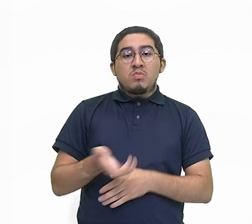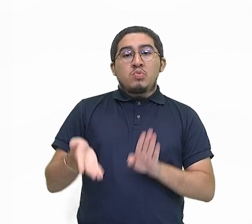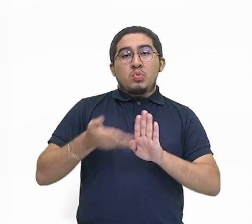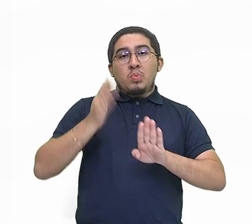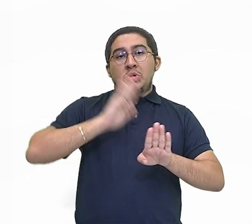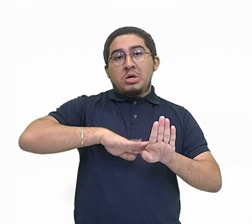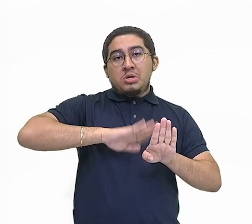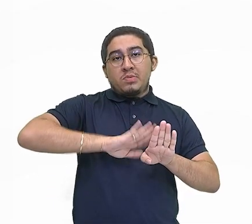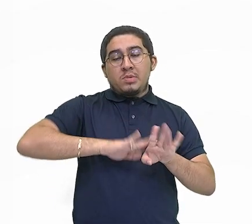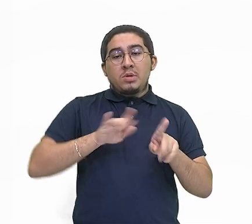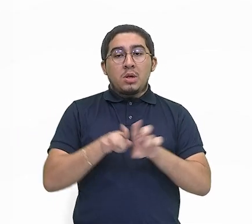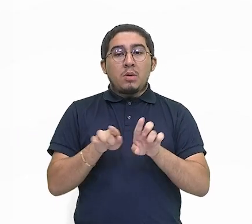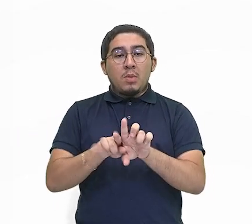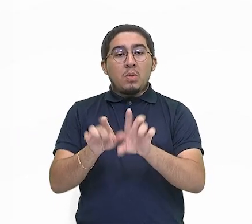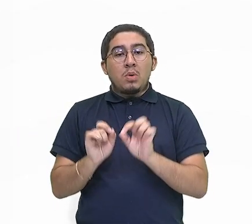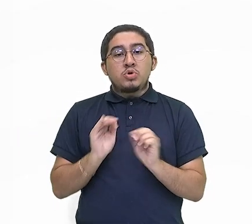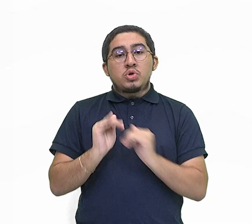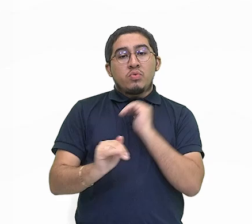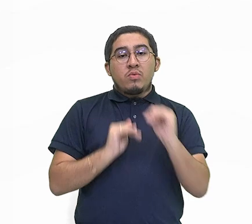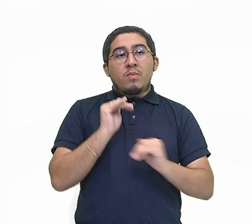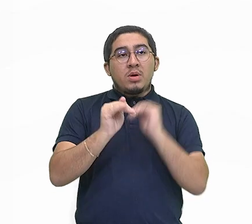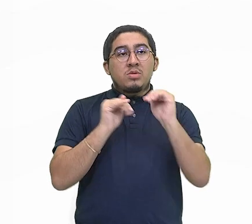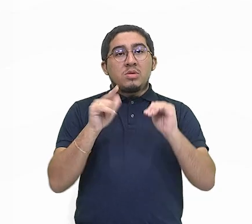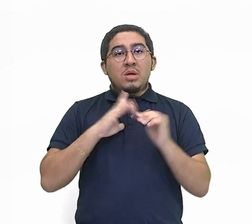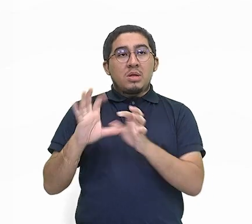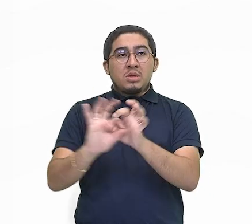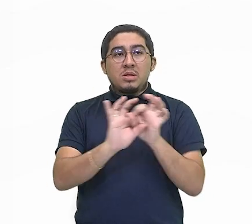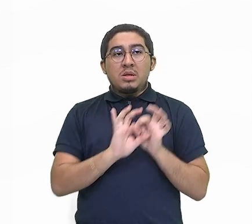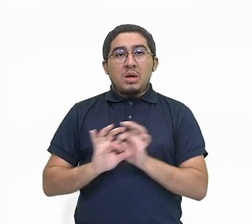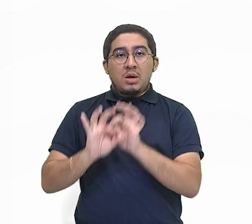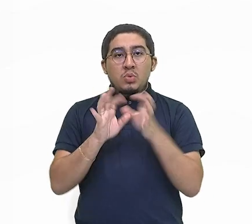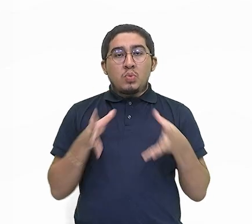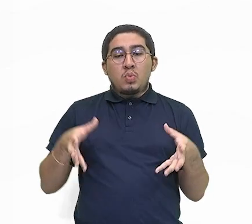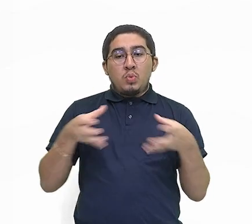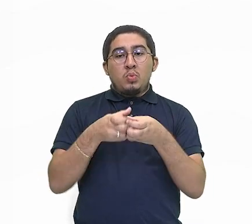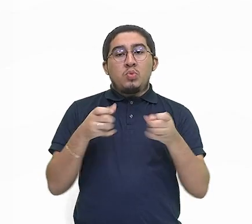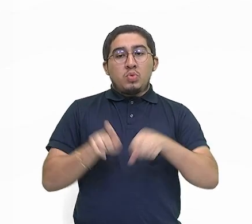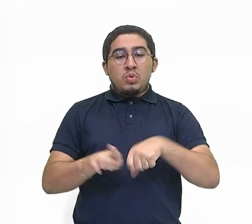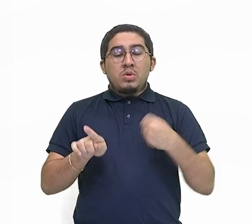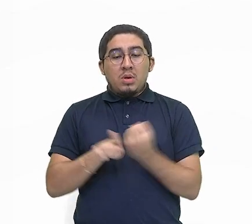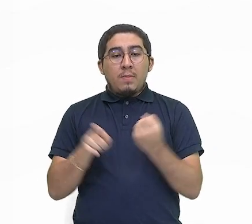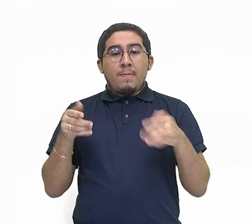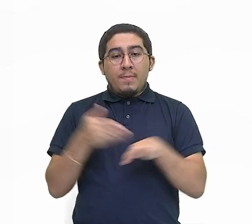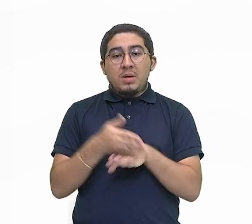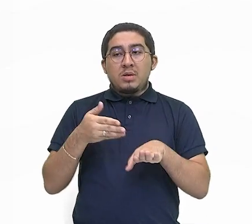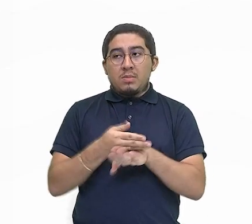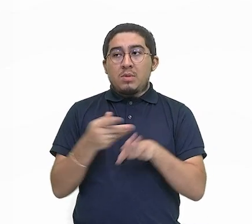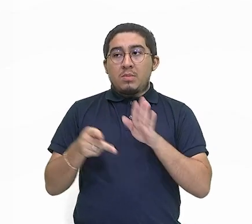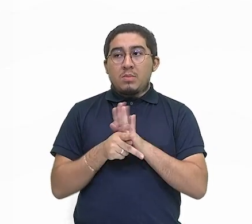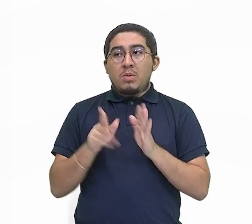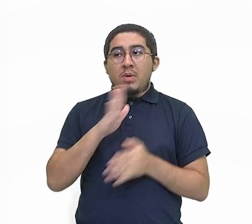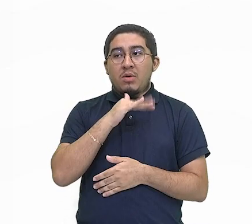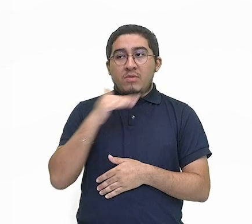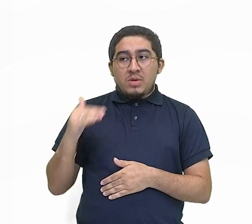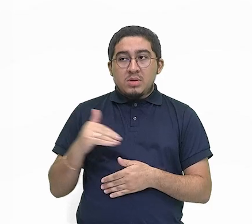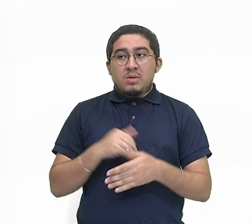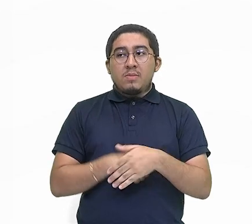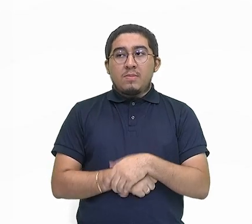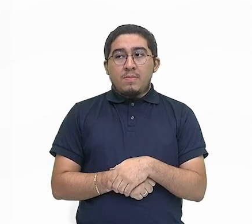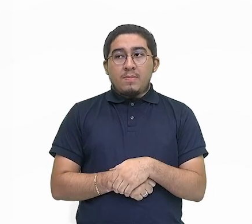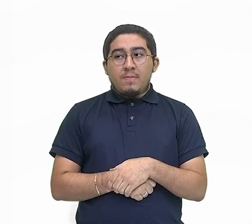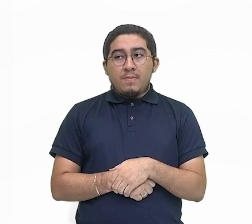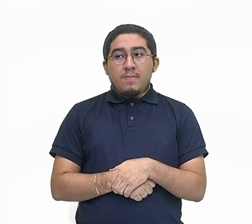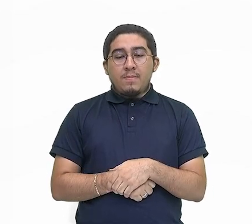em um desenvolvimento que os integra aos grupos sociais dos quais fazem parte desde a infância. Os